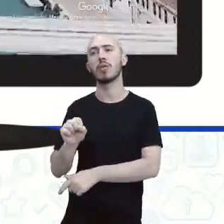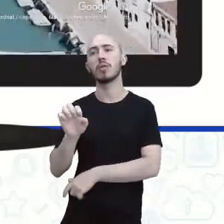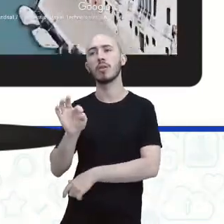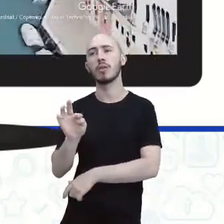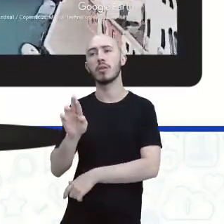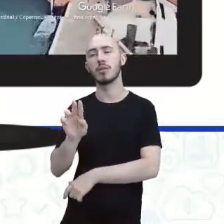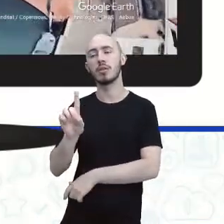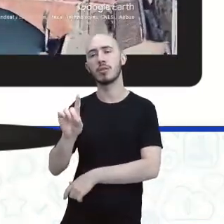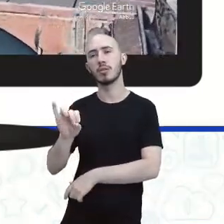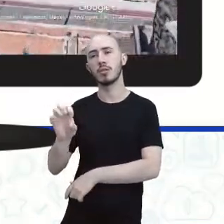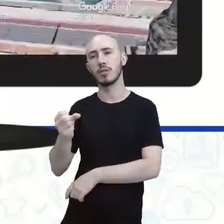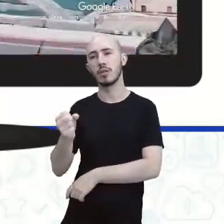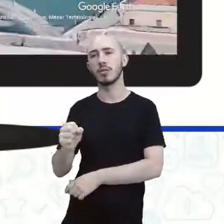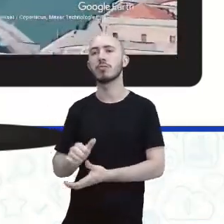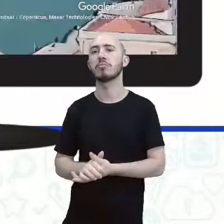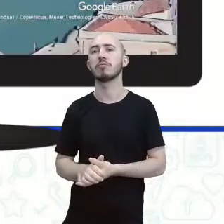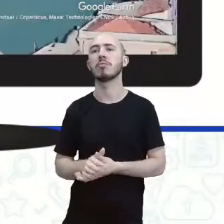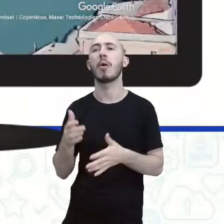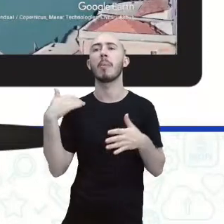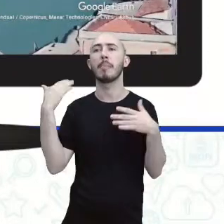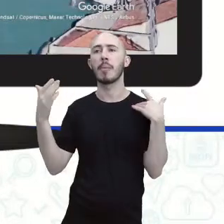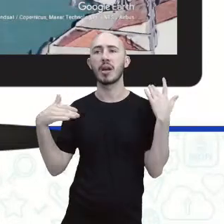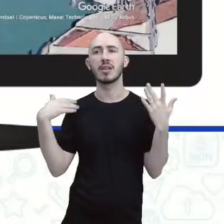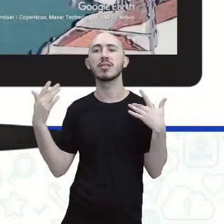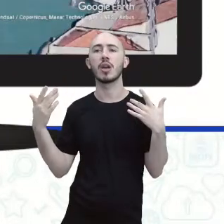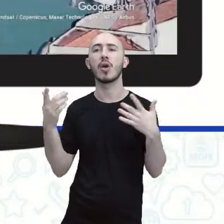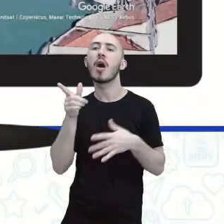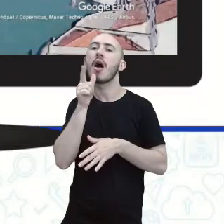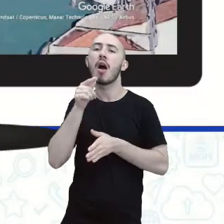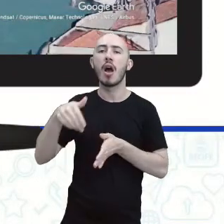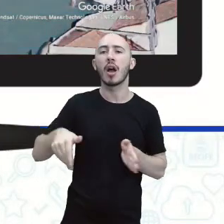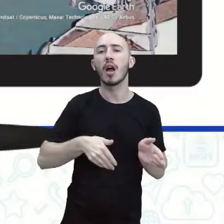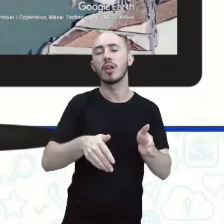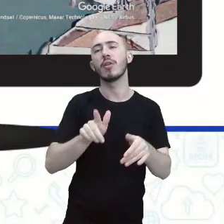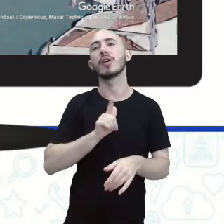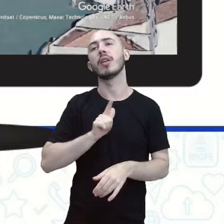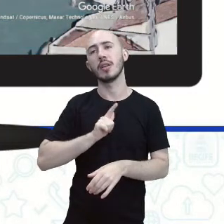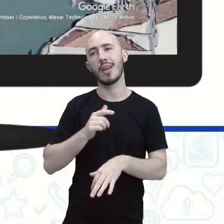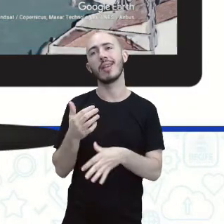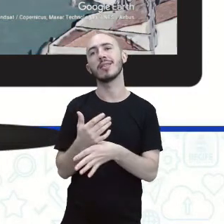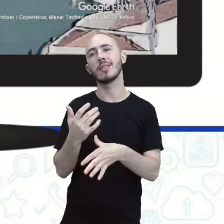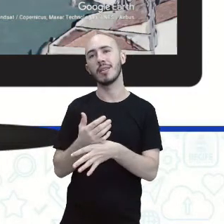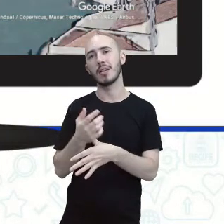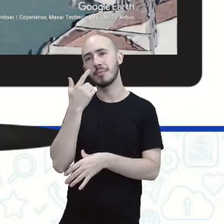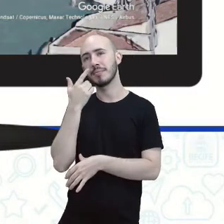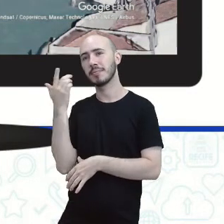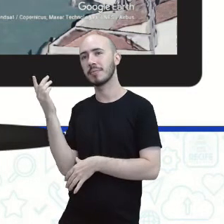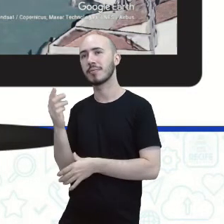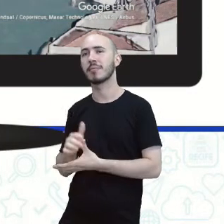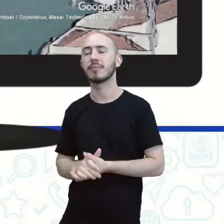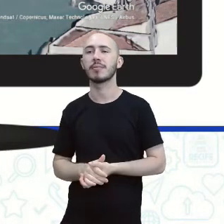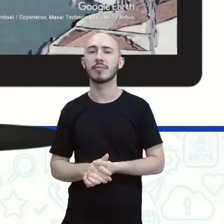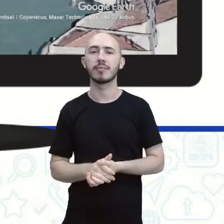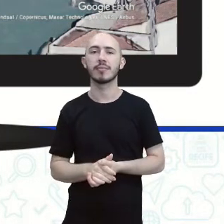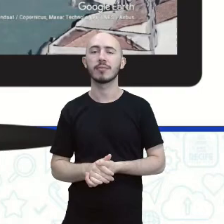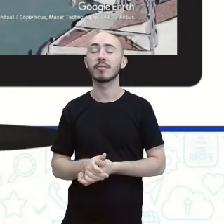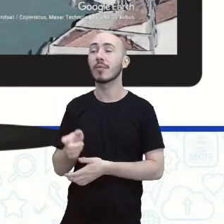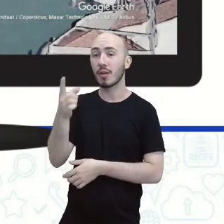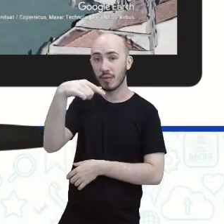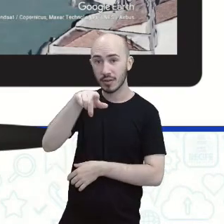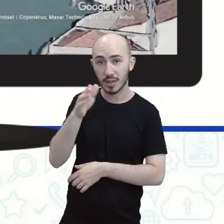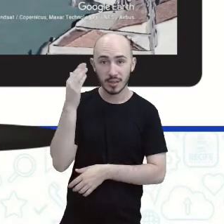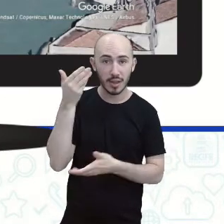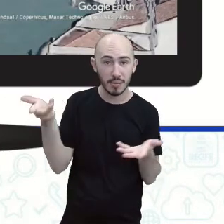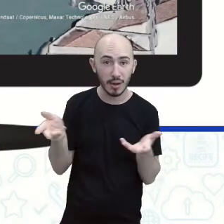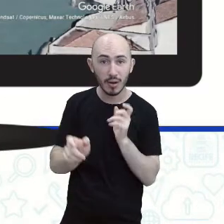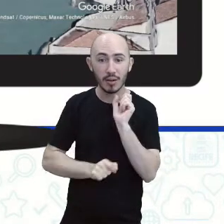fazendo um passeio de Veneza por esse canal de Veneza para ele. É, exato. Tá? Aí vocês agora já sabem porque o pessoal chama Recife de Veneza brasileira,